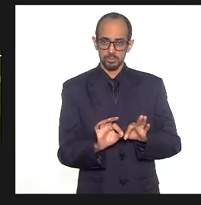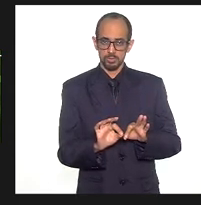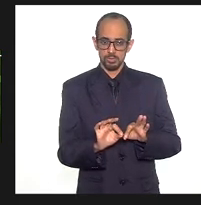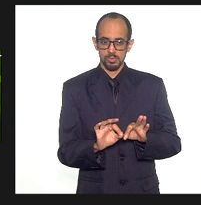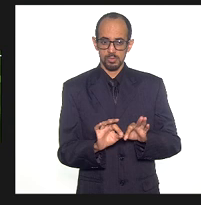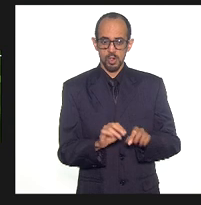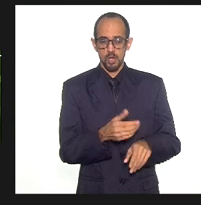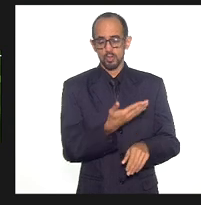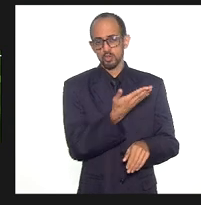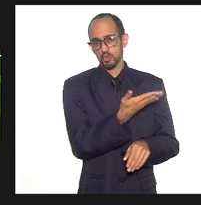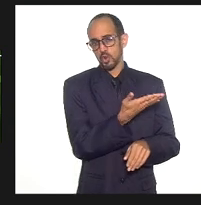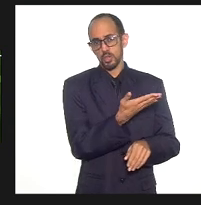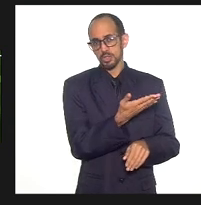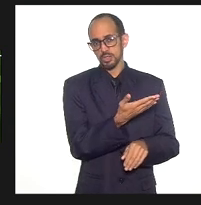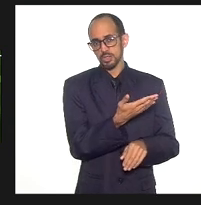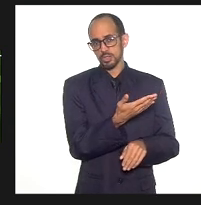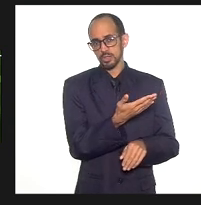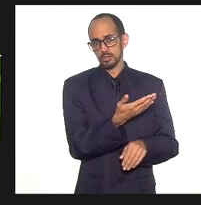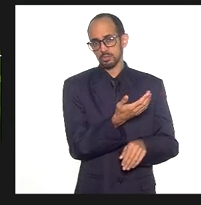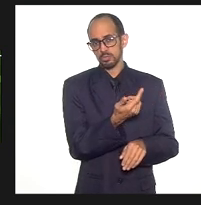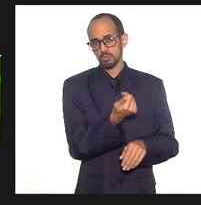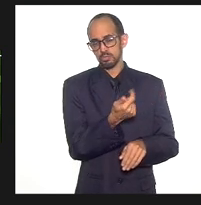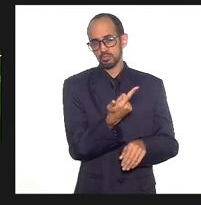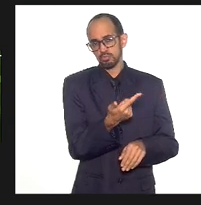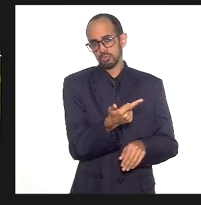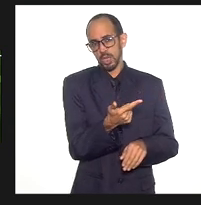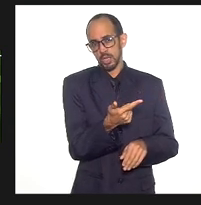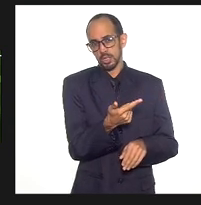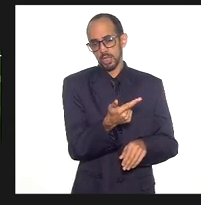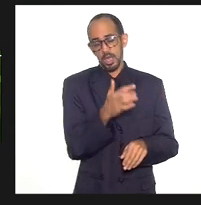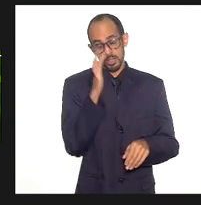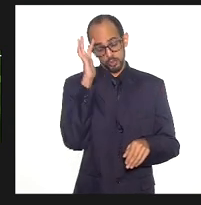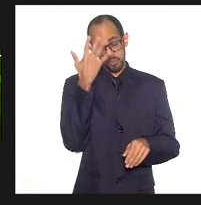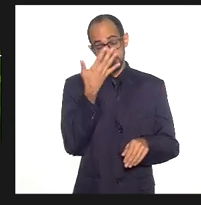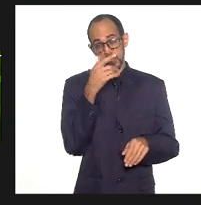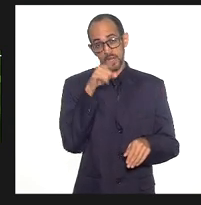não decidem um desconto inabitual,